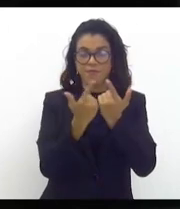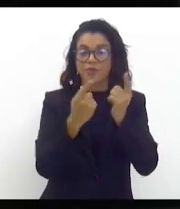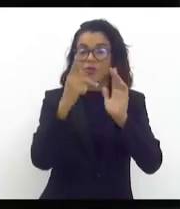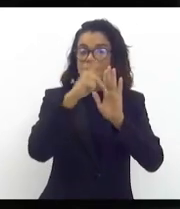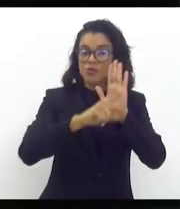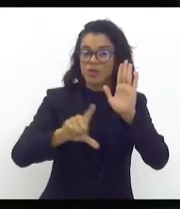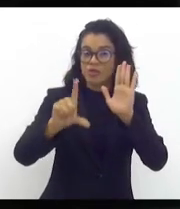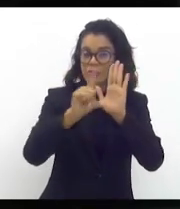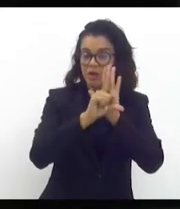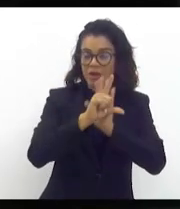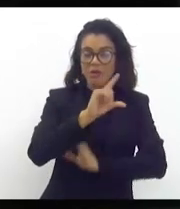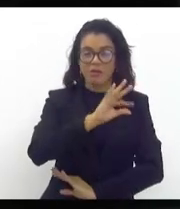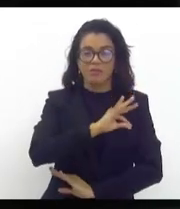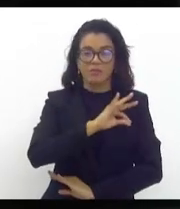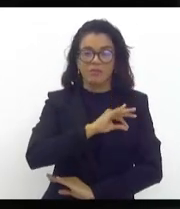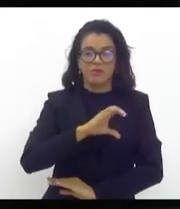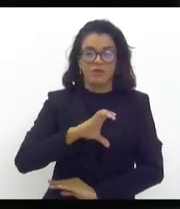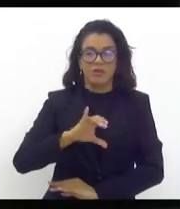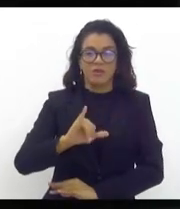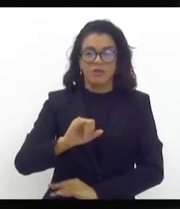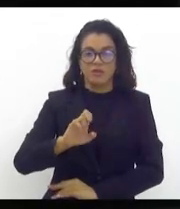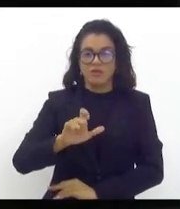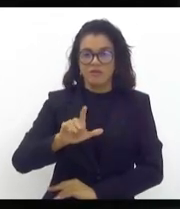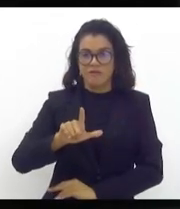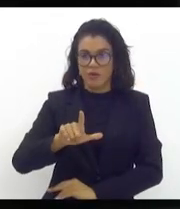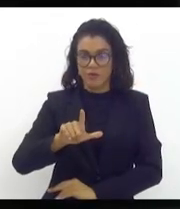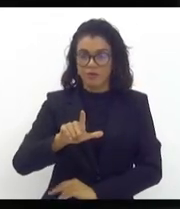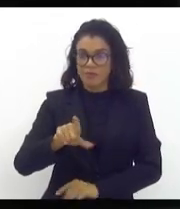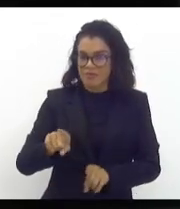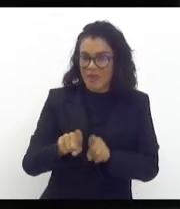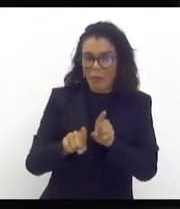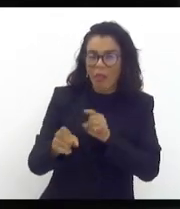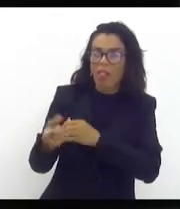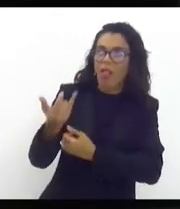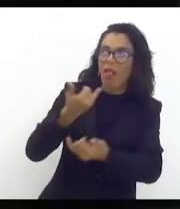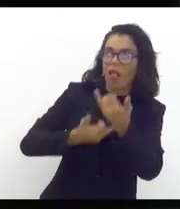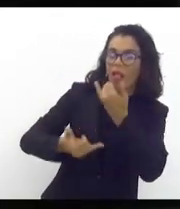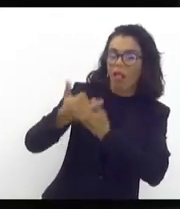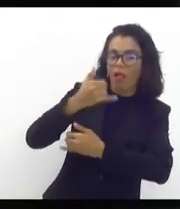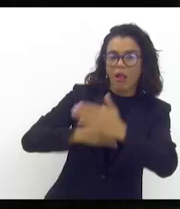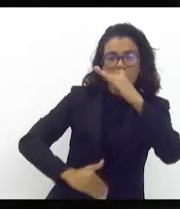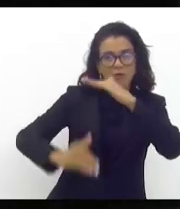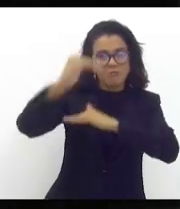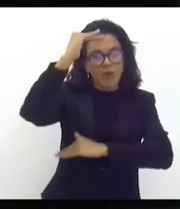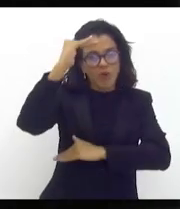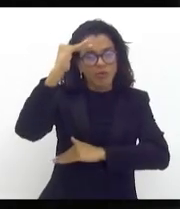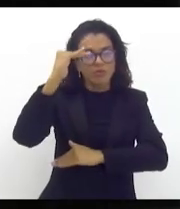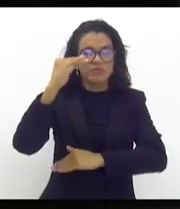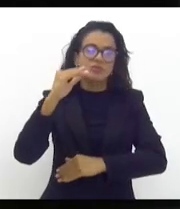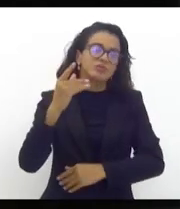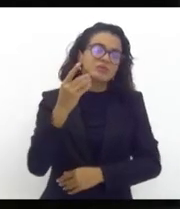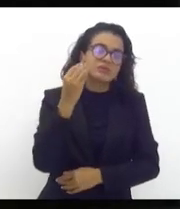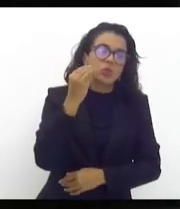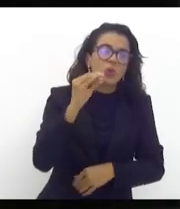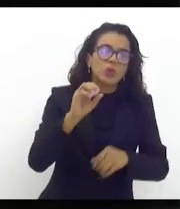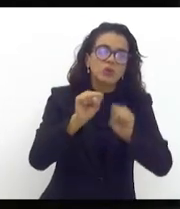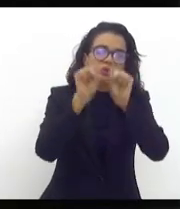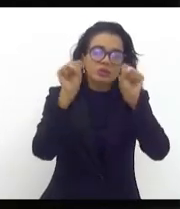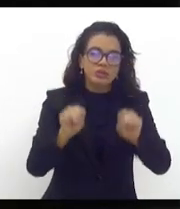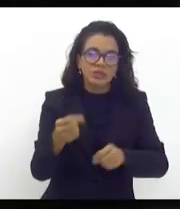Lei Orgânica da Polícia Civil. Também não me venham dizer que tem a ver com o regime de recuperação fiscal,